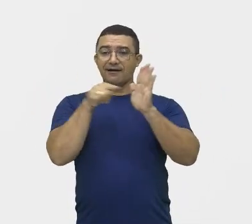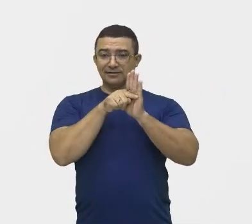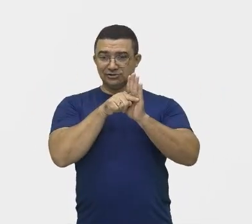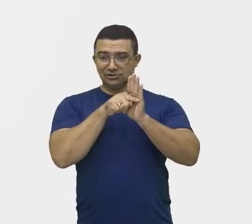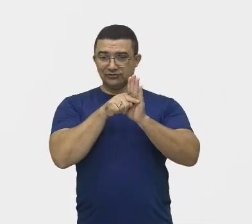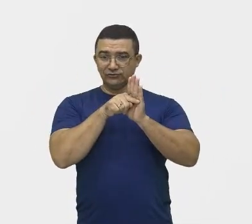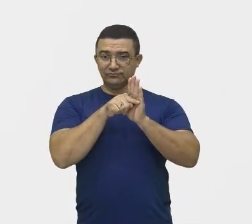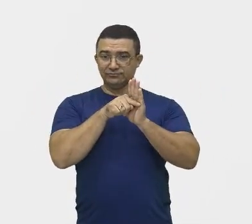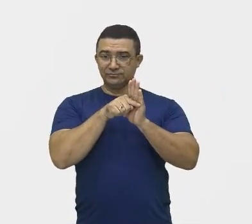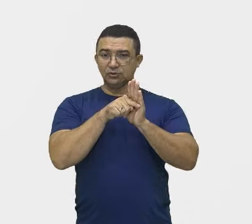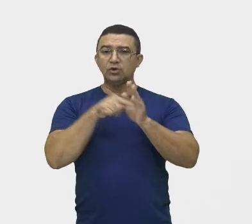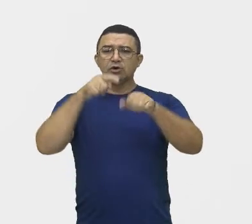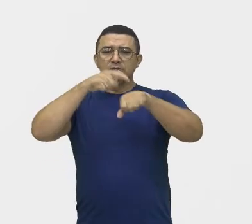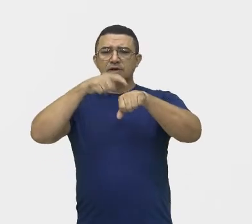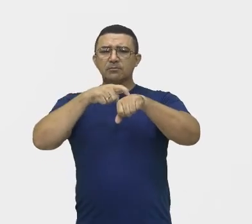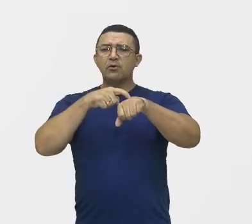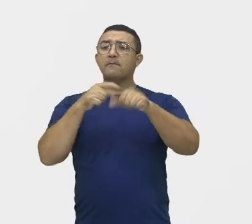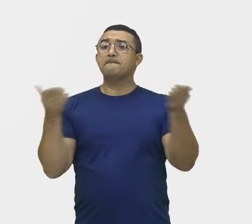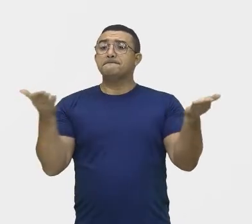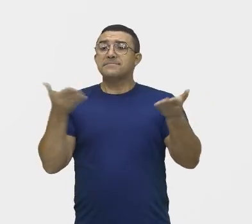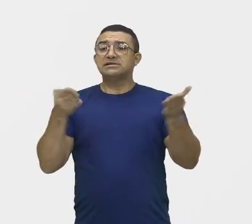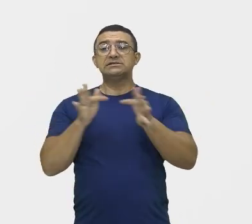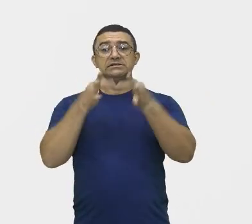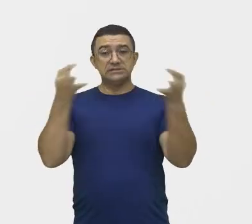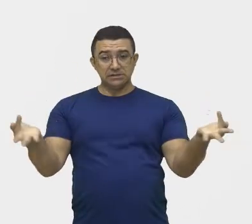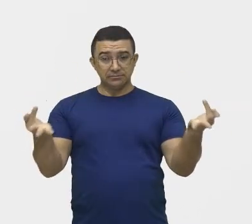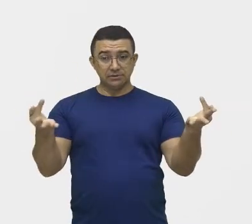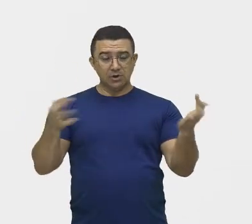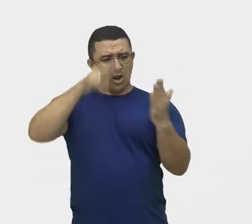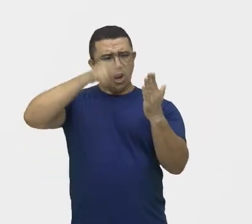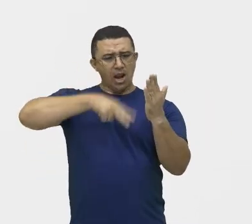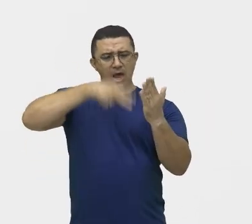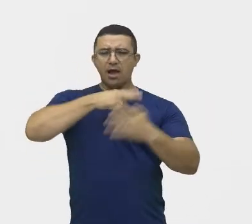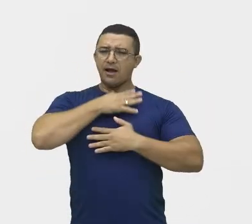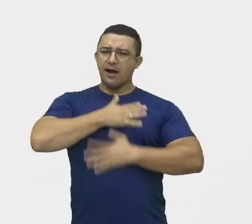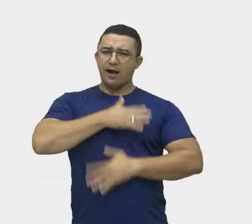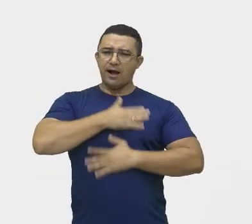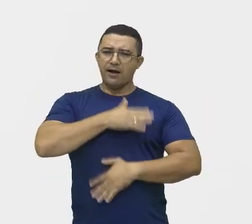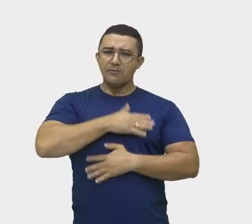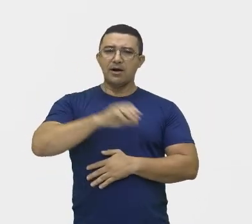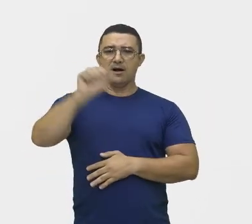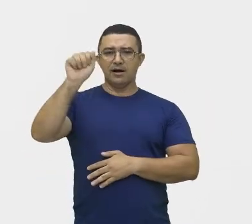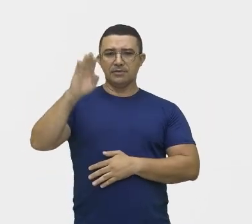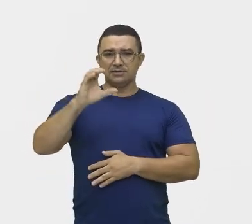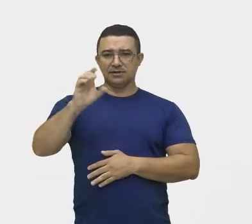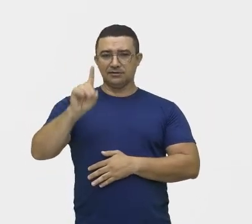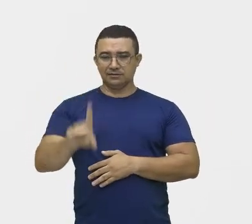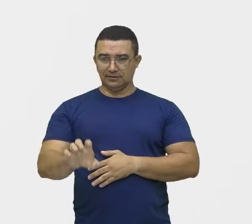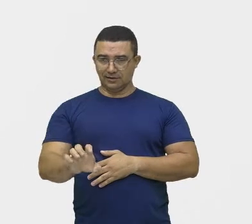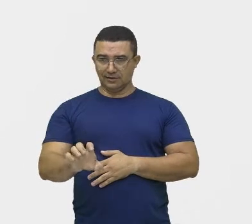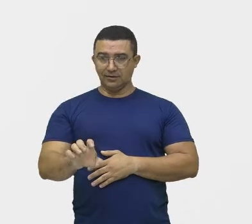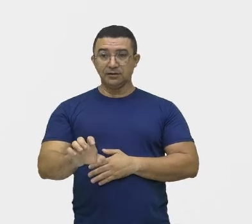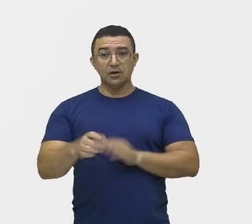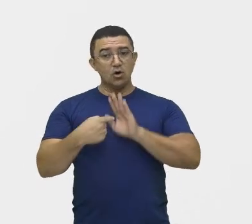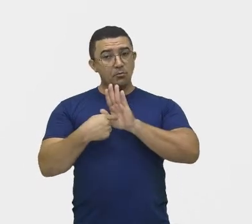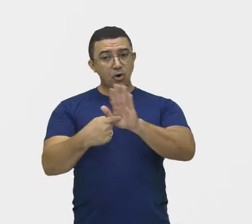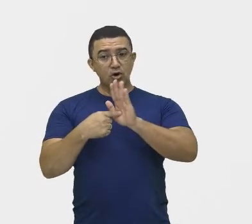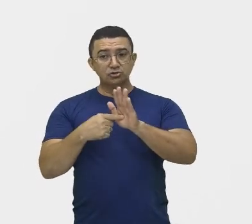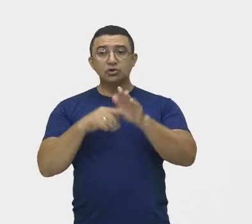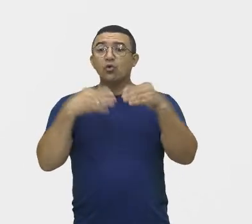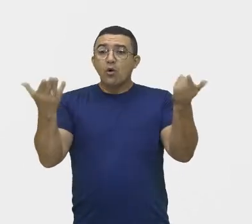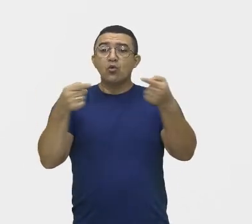forma negativa do The Simple Present é... Então, leiam com calma aí as alternativas e apontem aí aquela que está